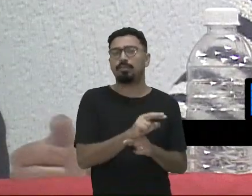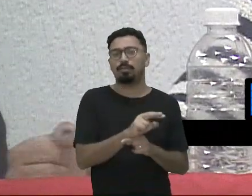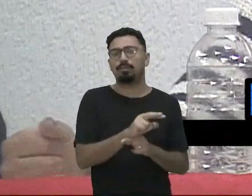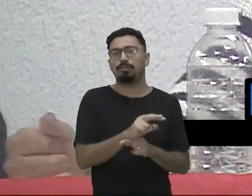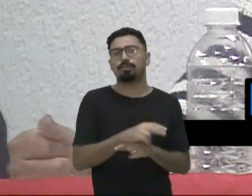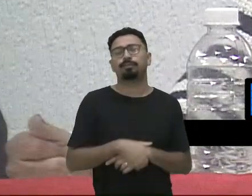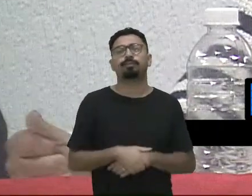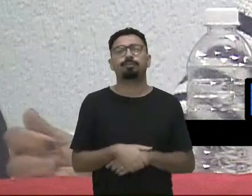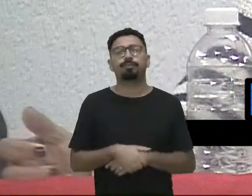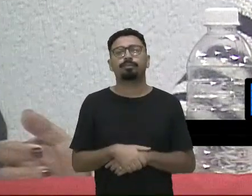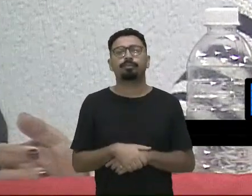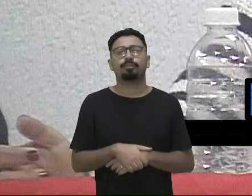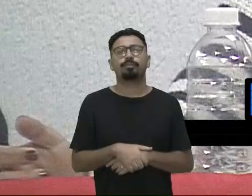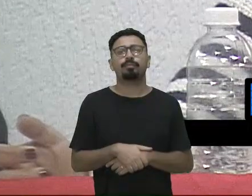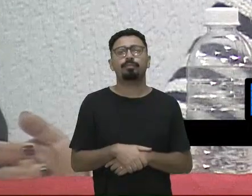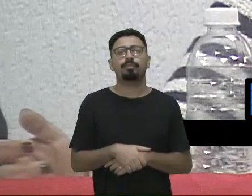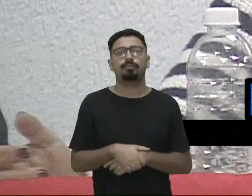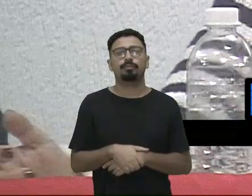SUAS.